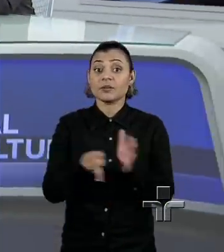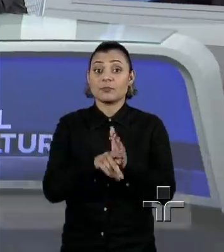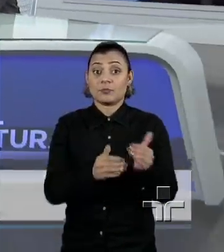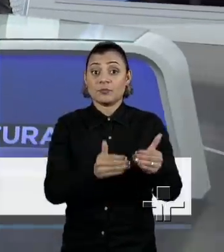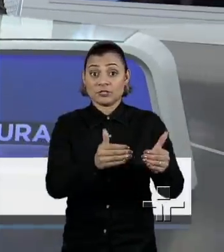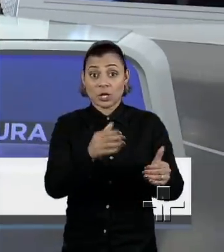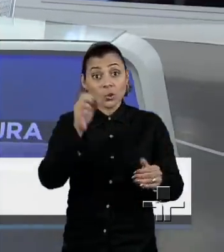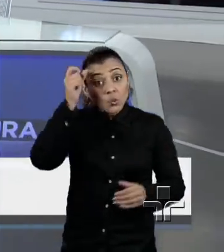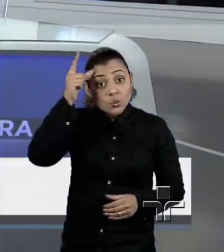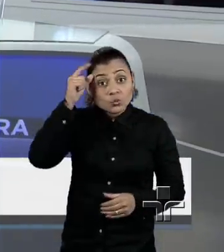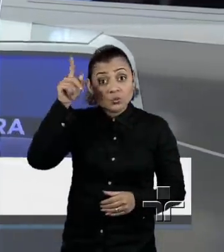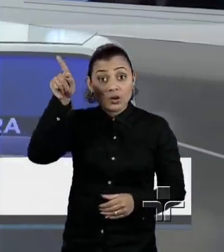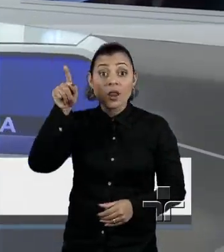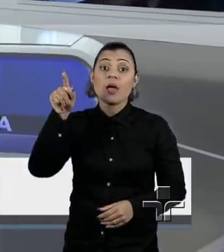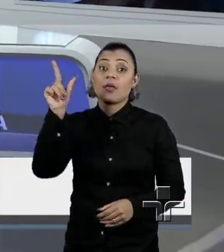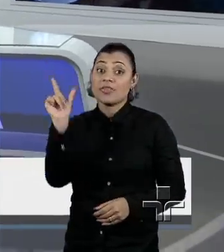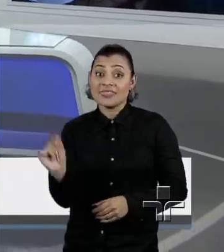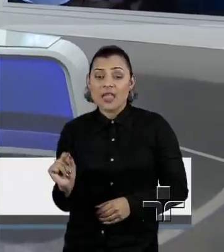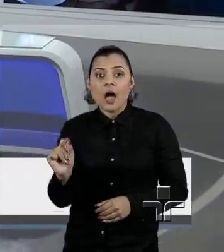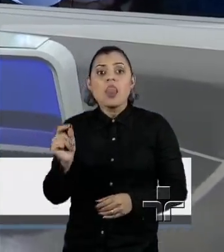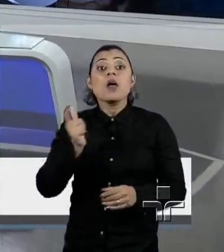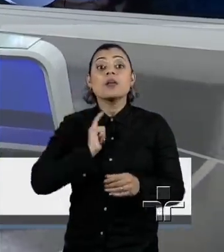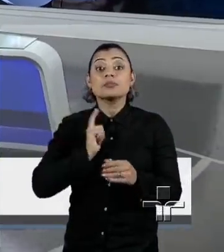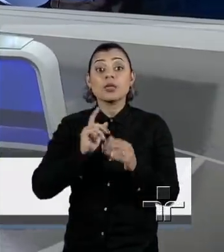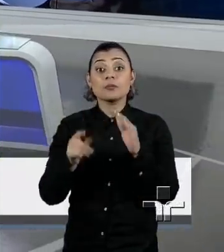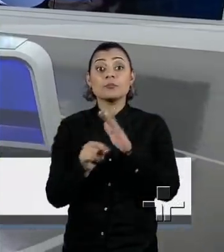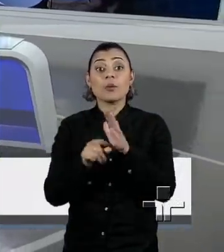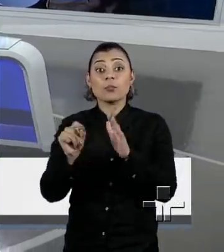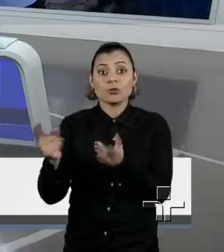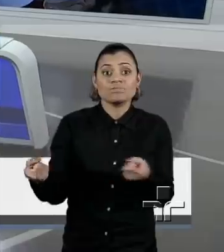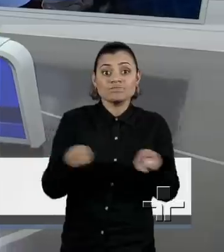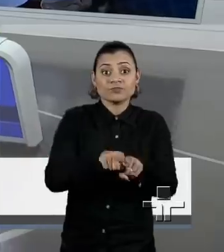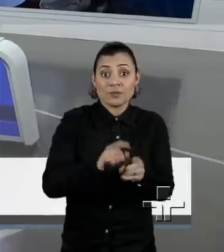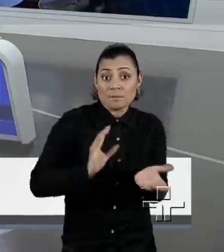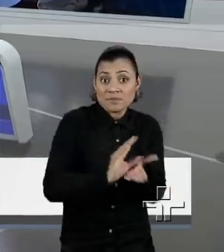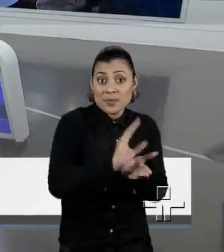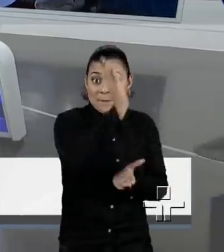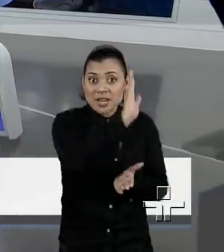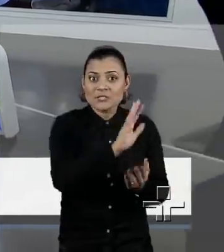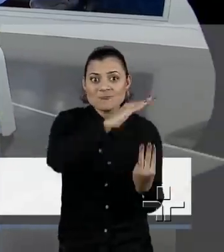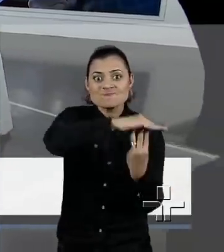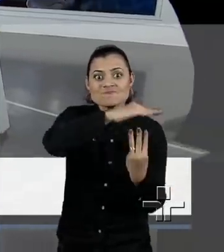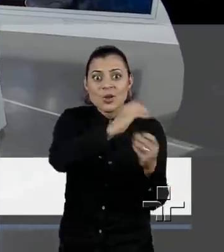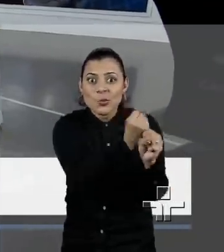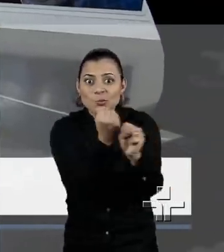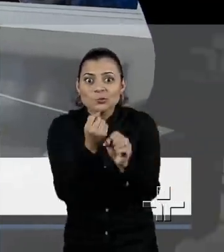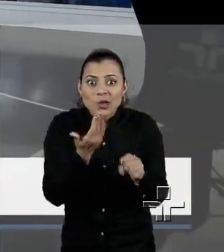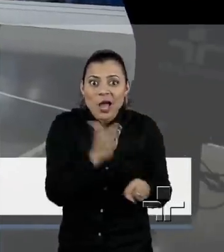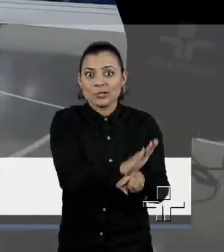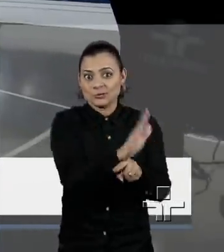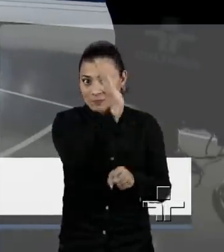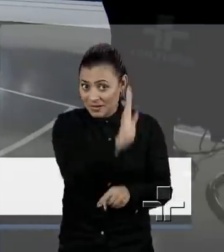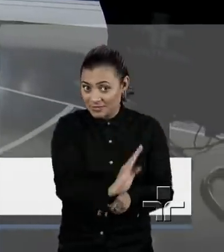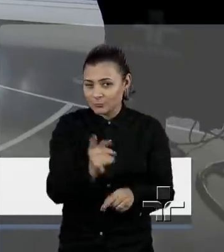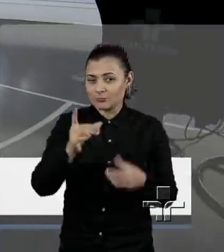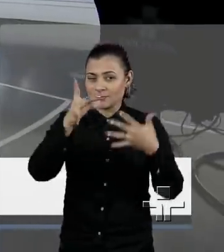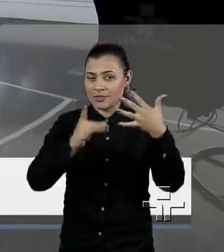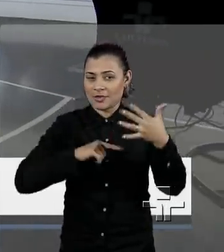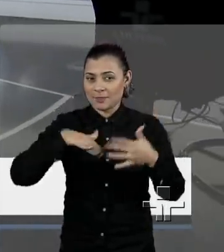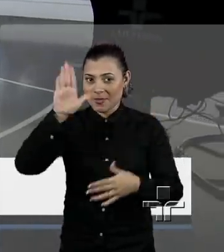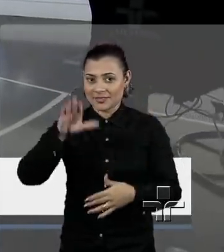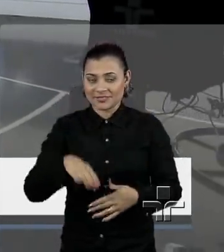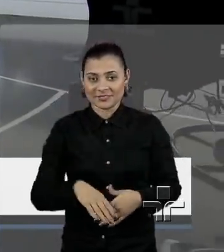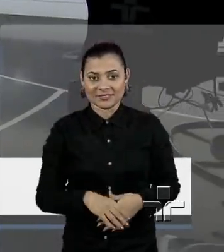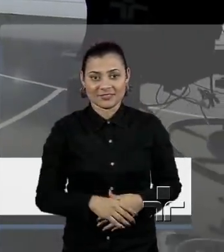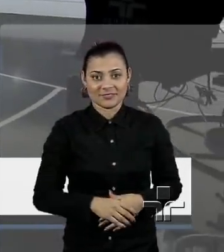Cultura da Itália anuncia colaboração com o Brasil para a recuperação do Museu Nacional no Rio de Janeiro. Nós voltamos em instantes.